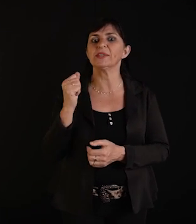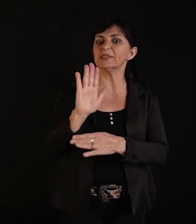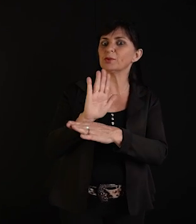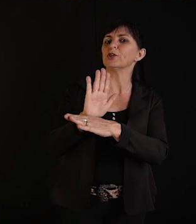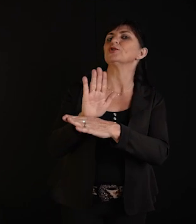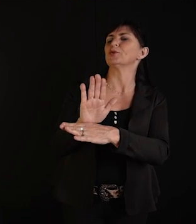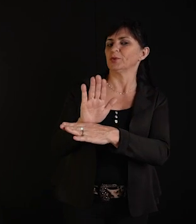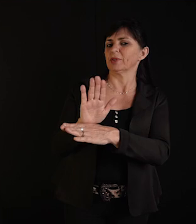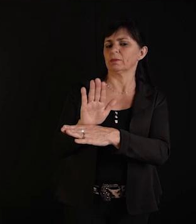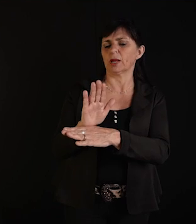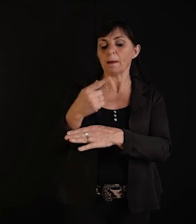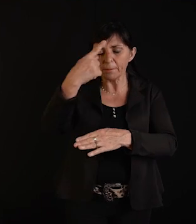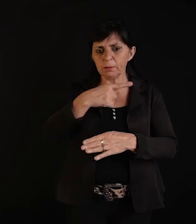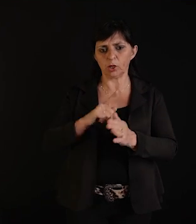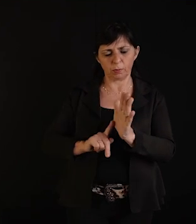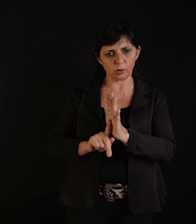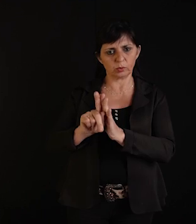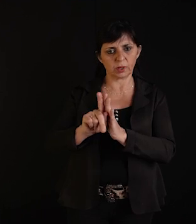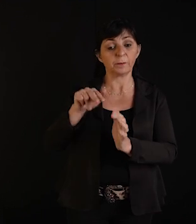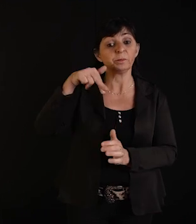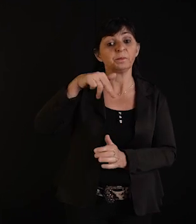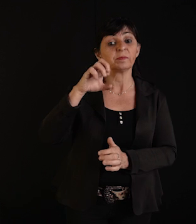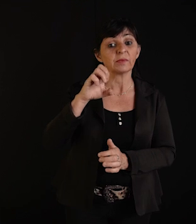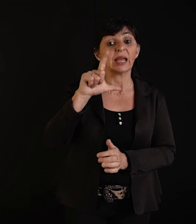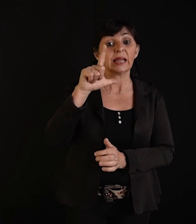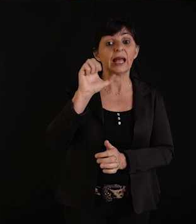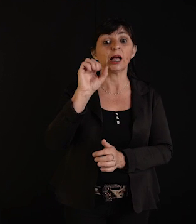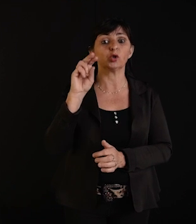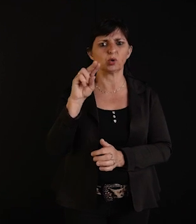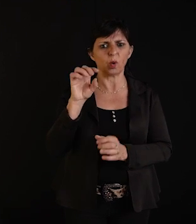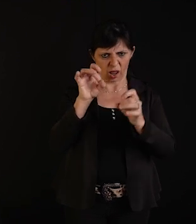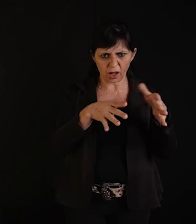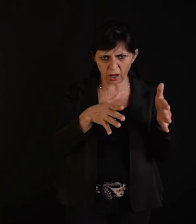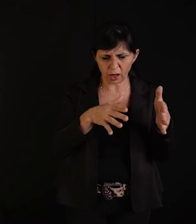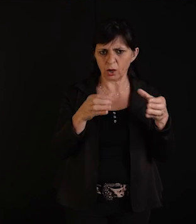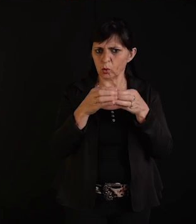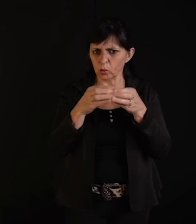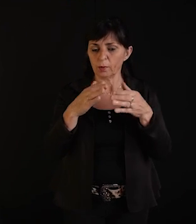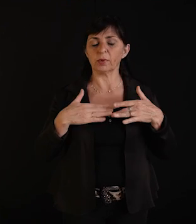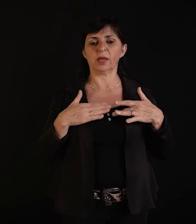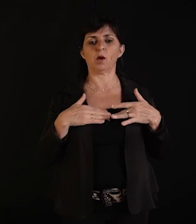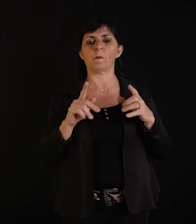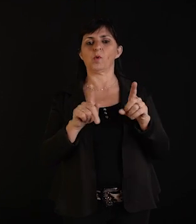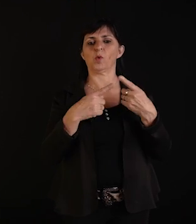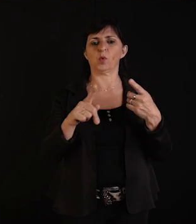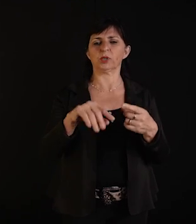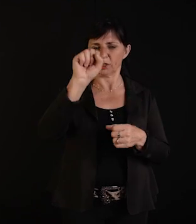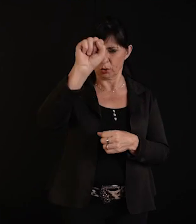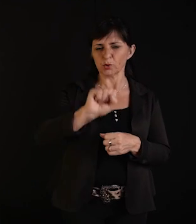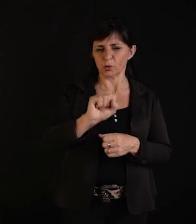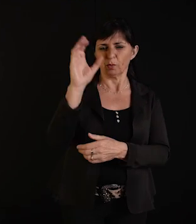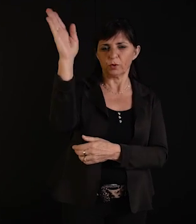primeira pergunta que eu fiz para ele foi: "O Nelson está saindo?" Porque eu, como tantos músicos do sul do Brasil, me espelhei